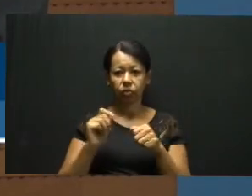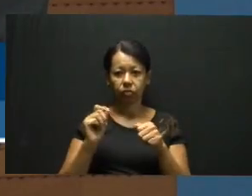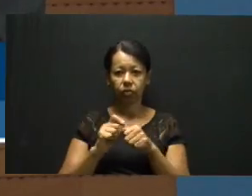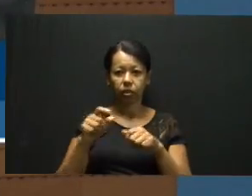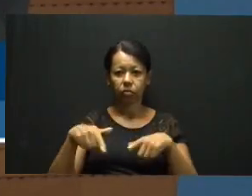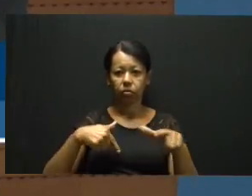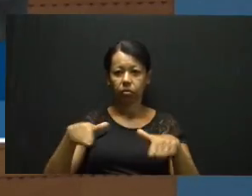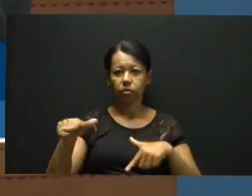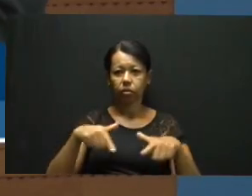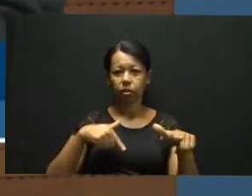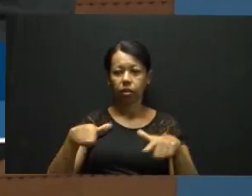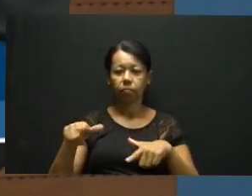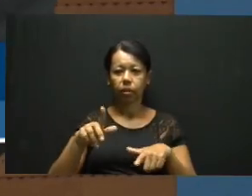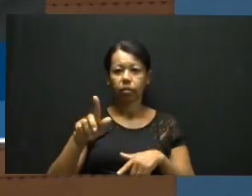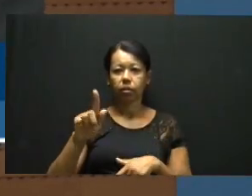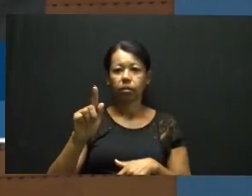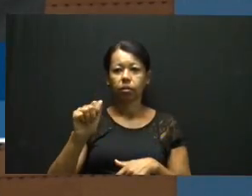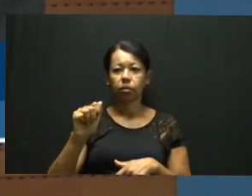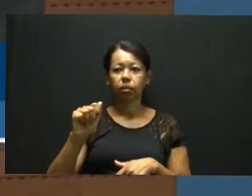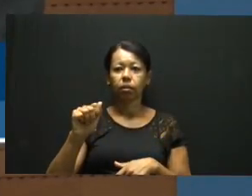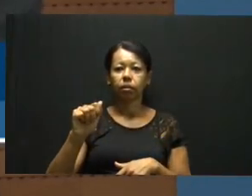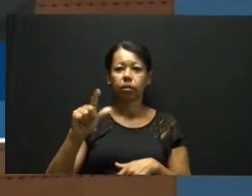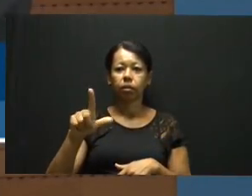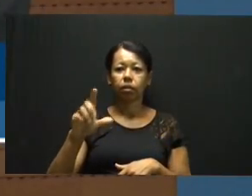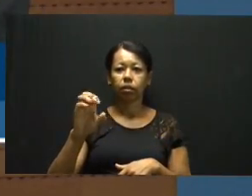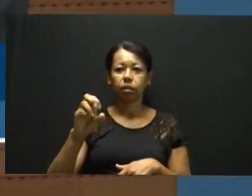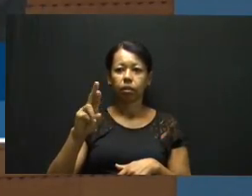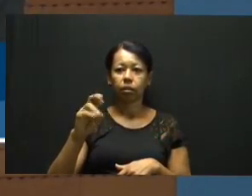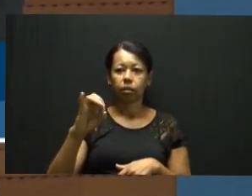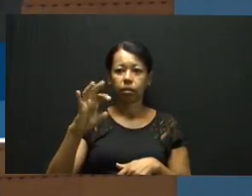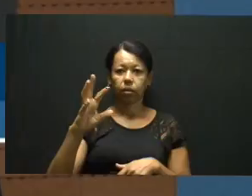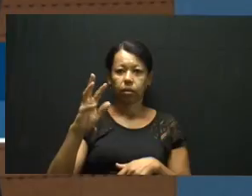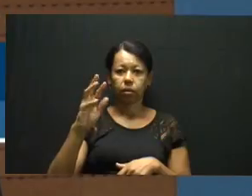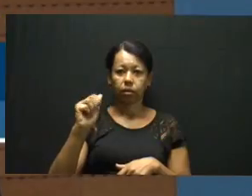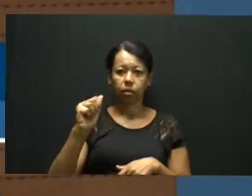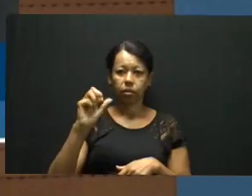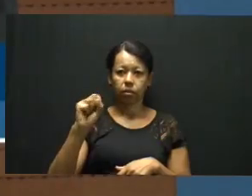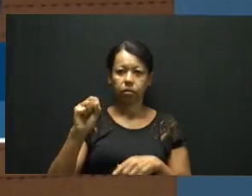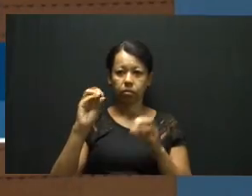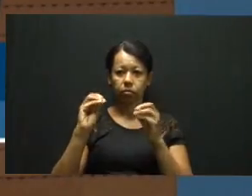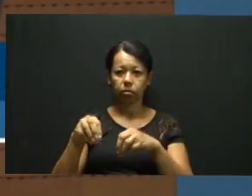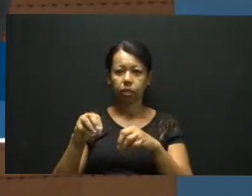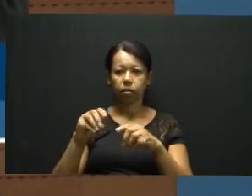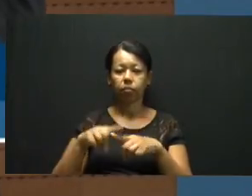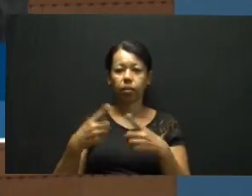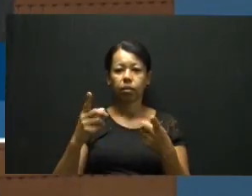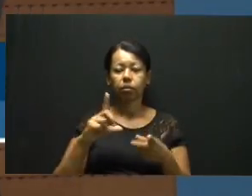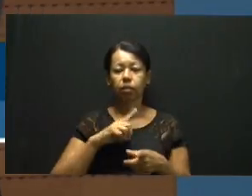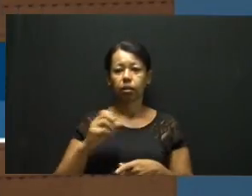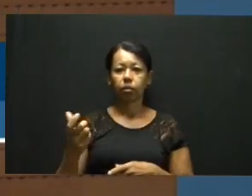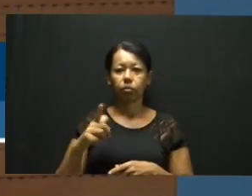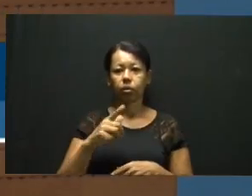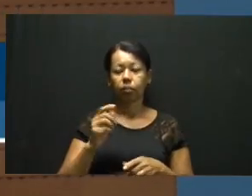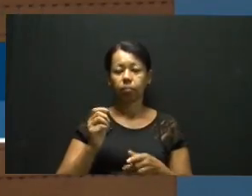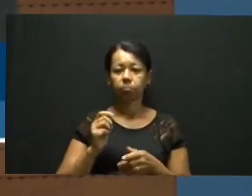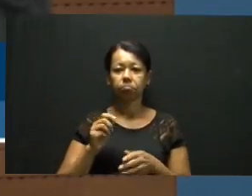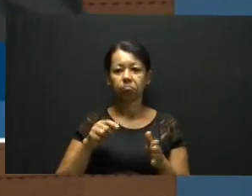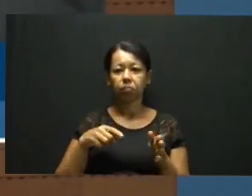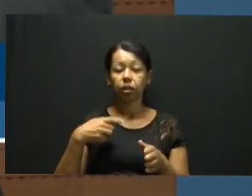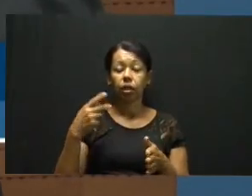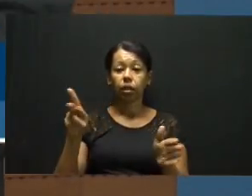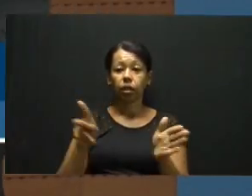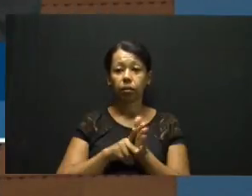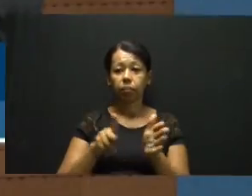um trabalho das galerias instaladas. Mas existe uma parte que pertence à Ecovias, que atravessa